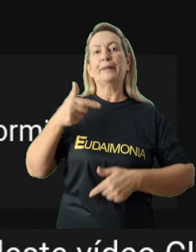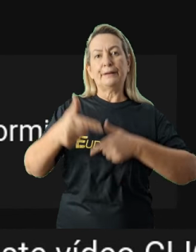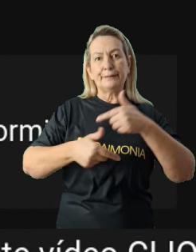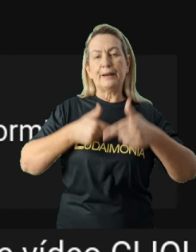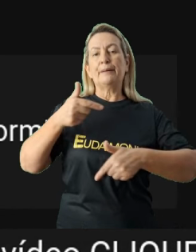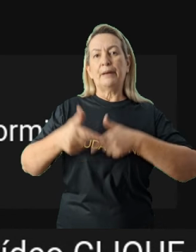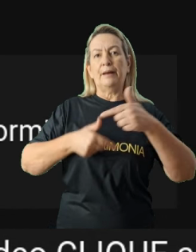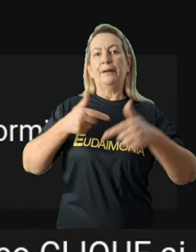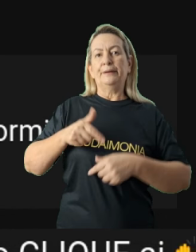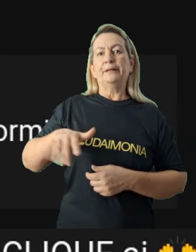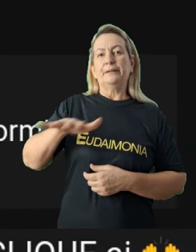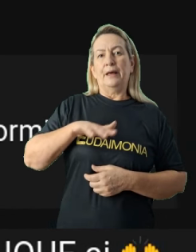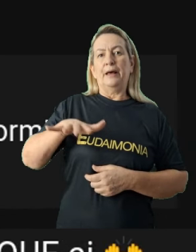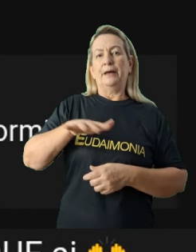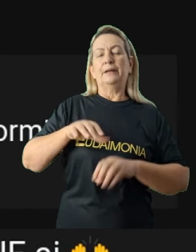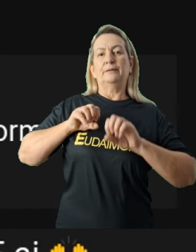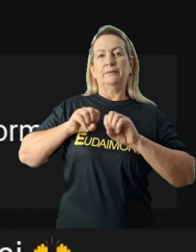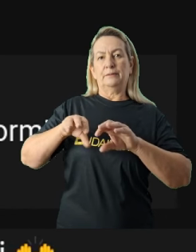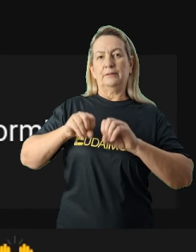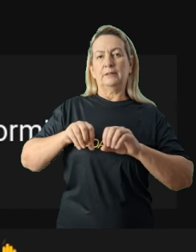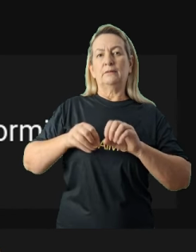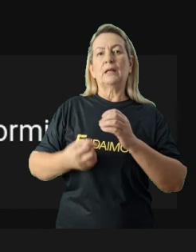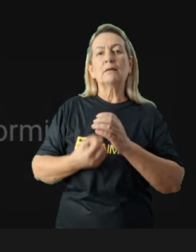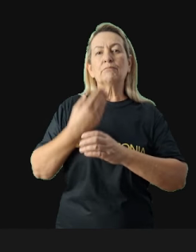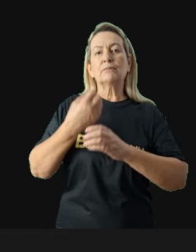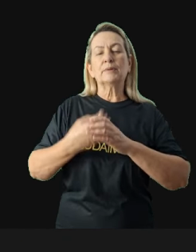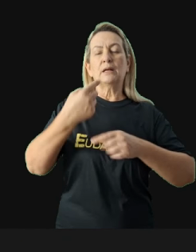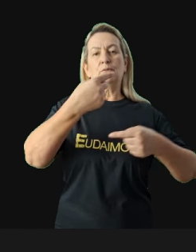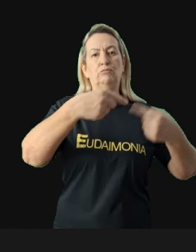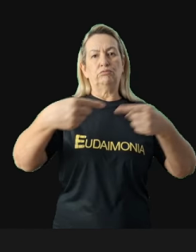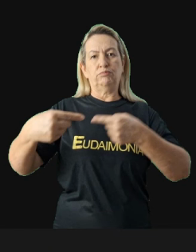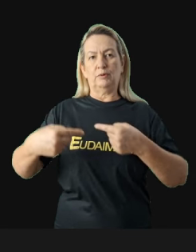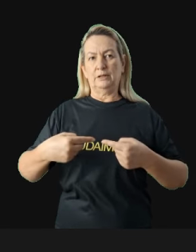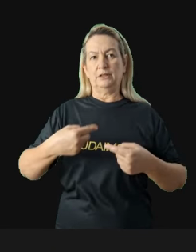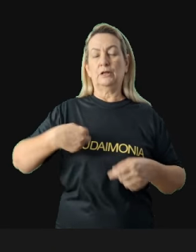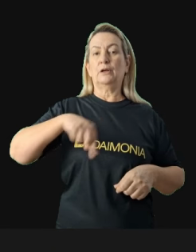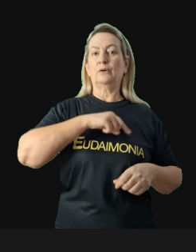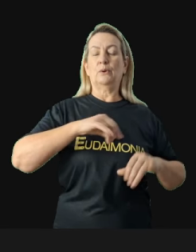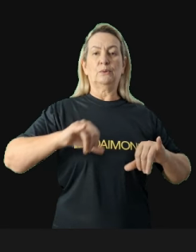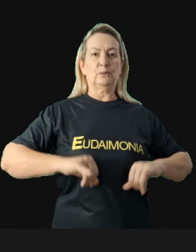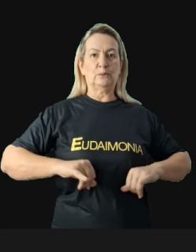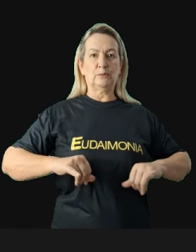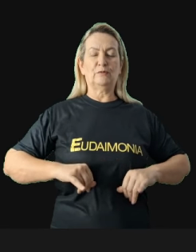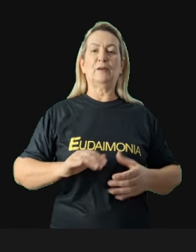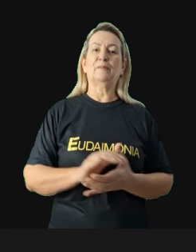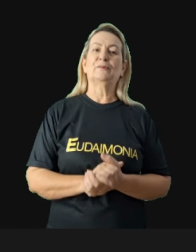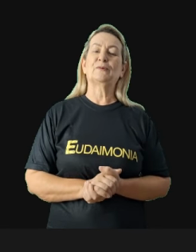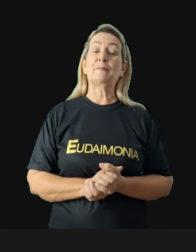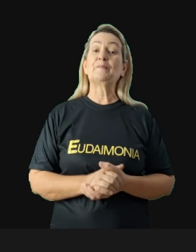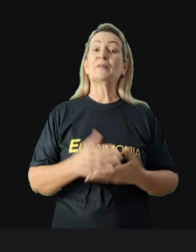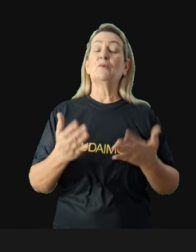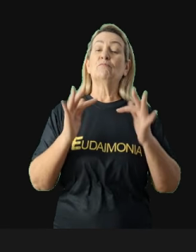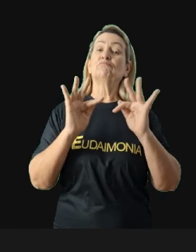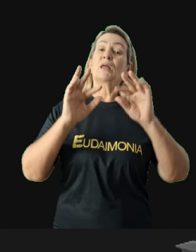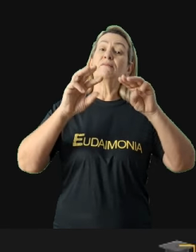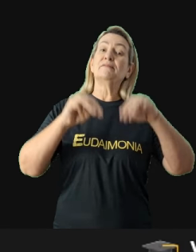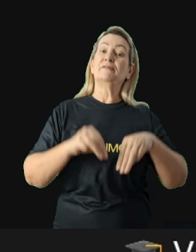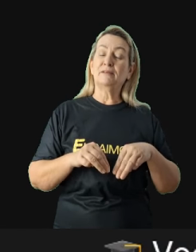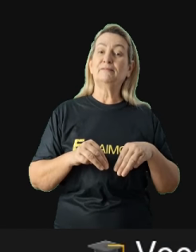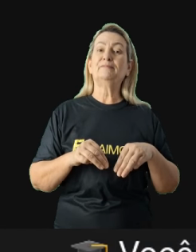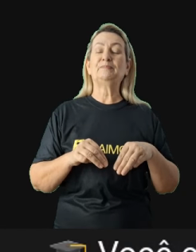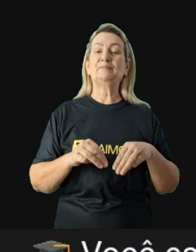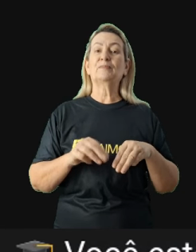a competência necessária para trabalharem nessas áreas estão formulando políticas e a gente está sofrendo com isso.